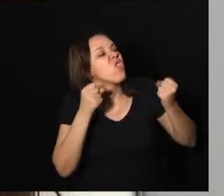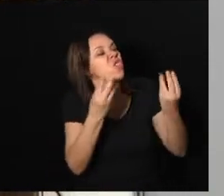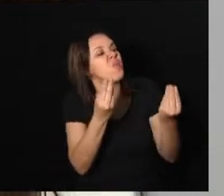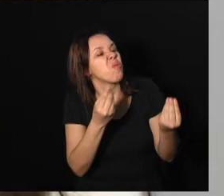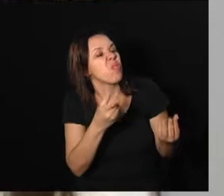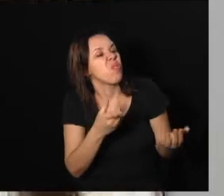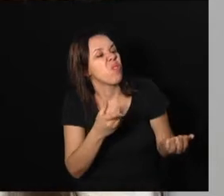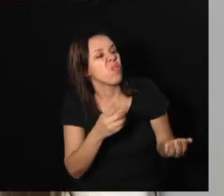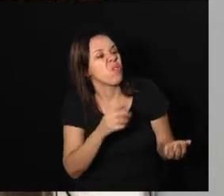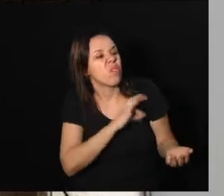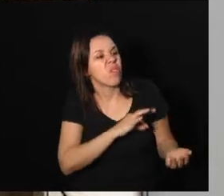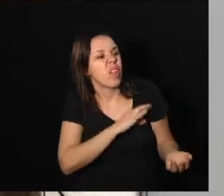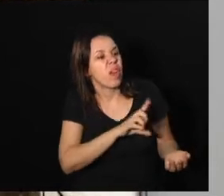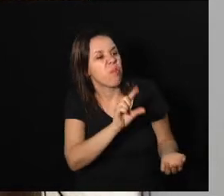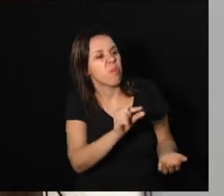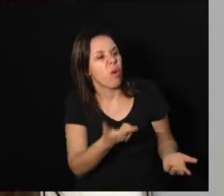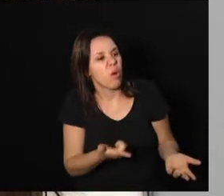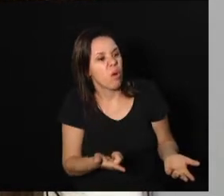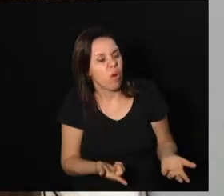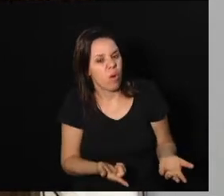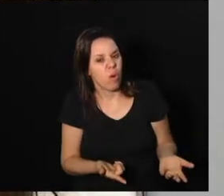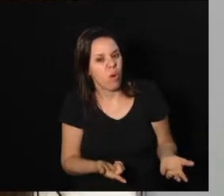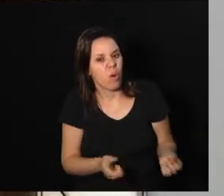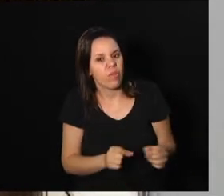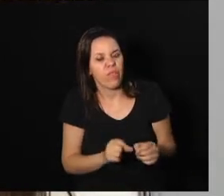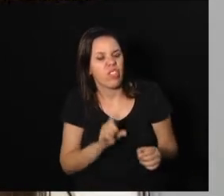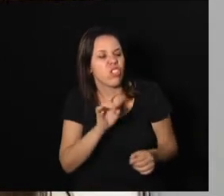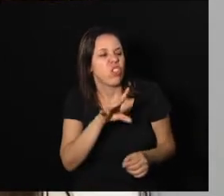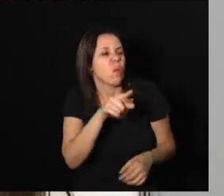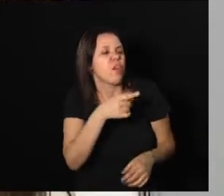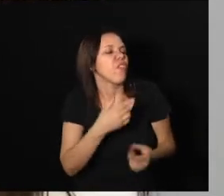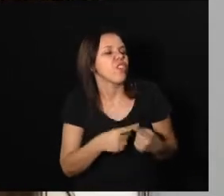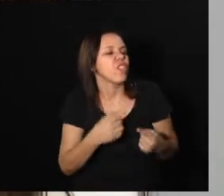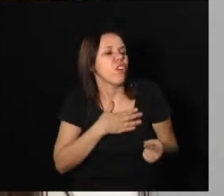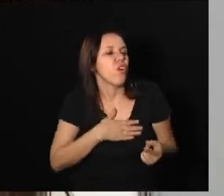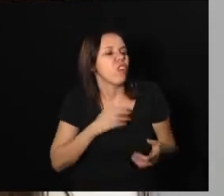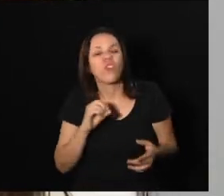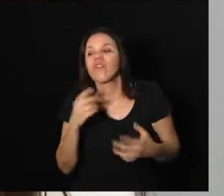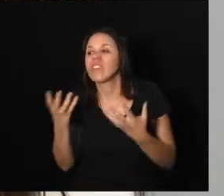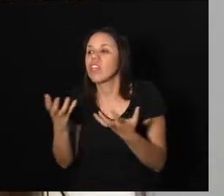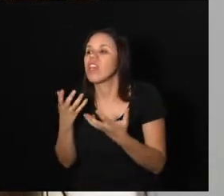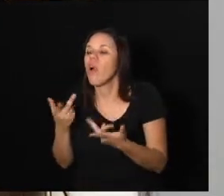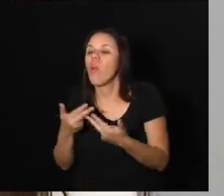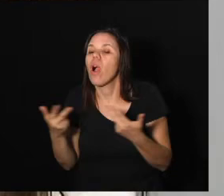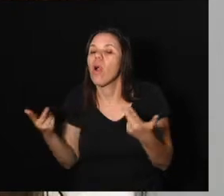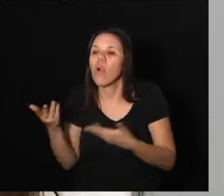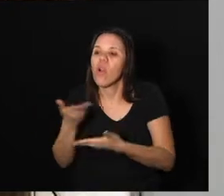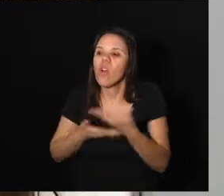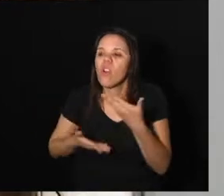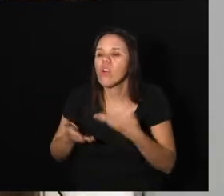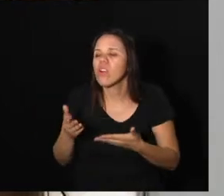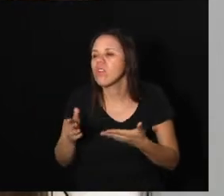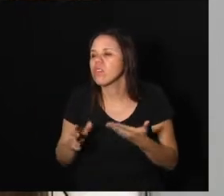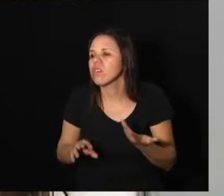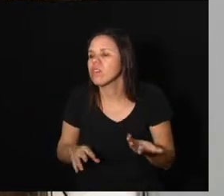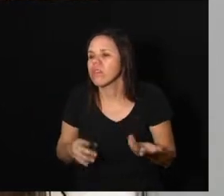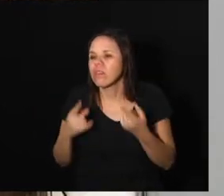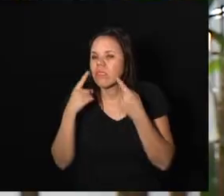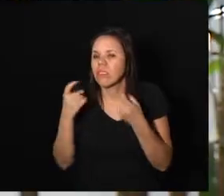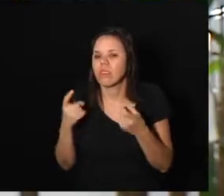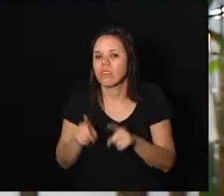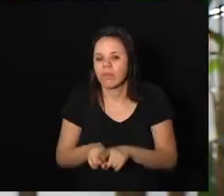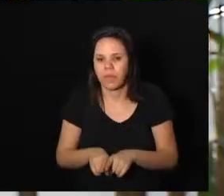para receber pouco, se você vai fazer isso só porque você gosta ou porque você quer algo em troca, sabe? Tipo, tem que pensar em tudo